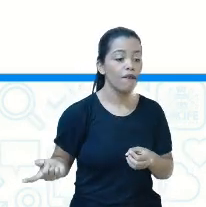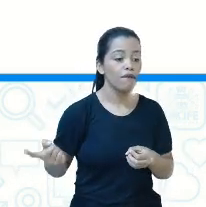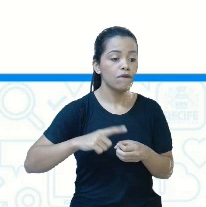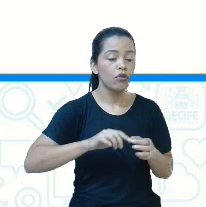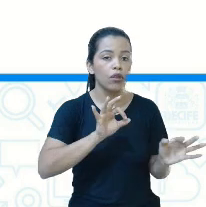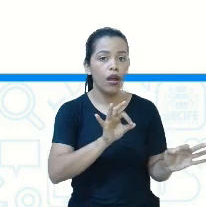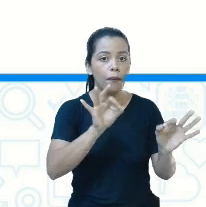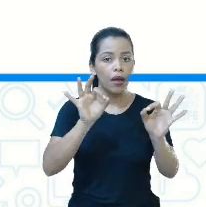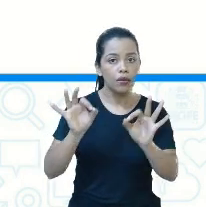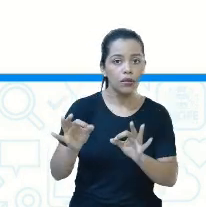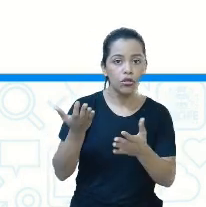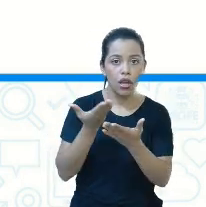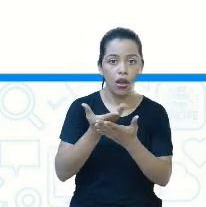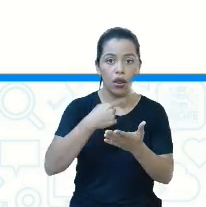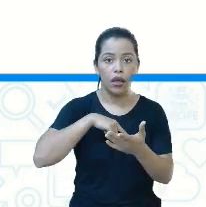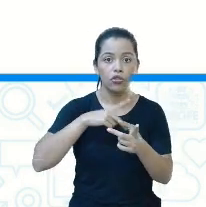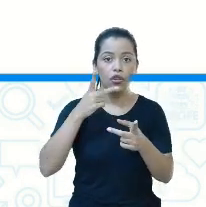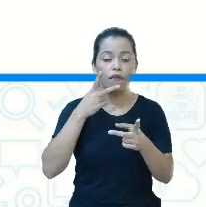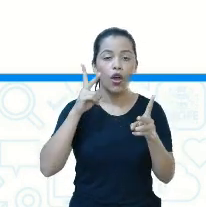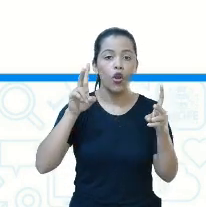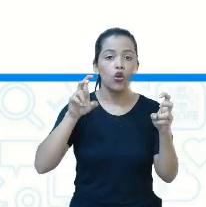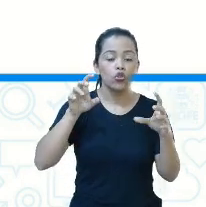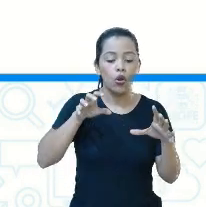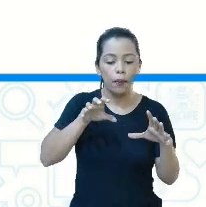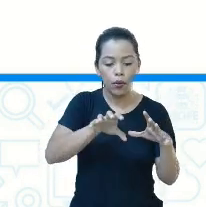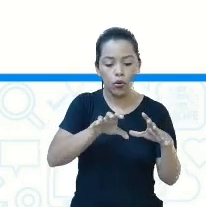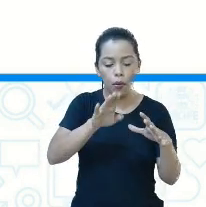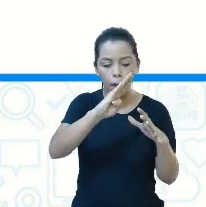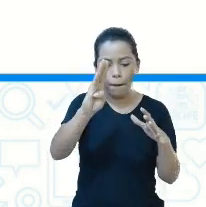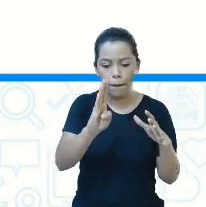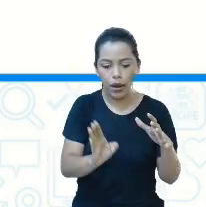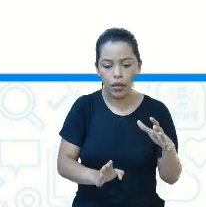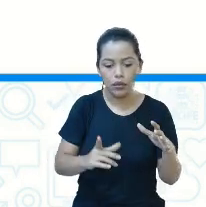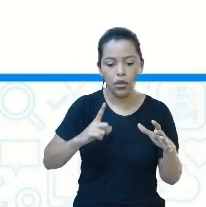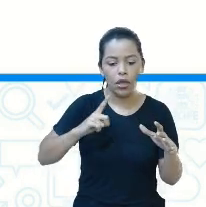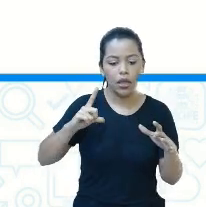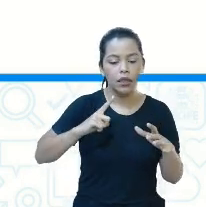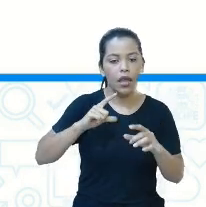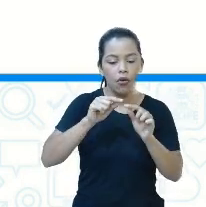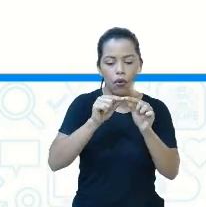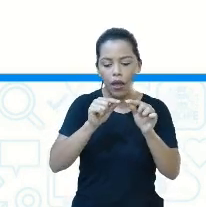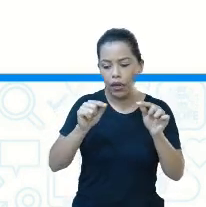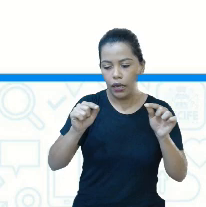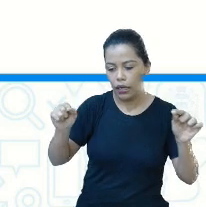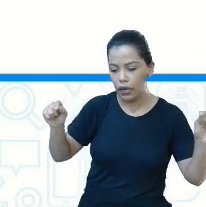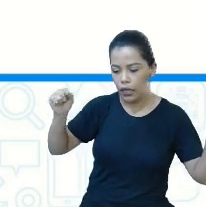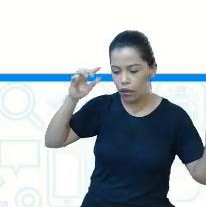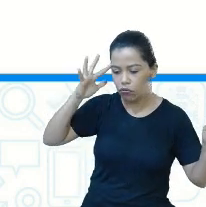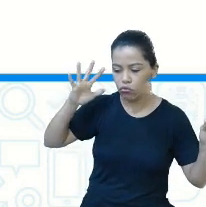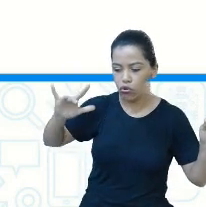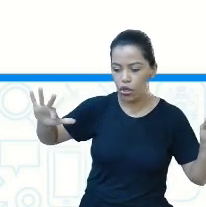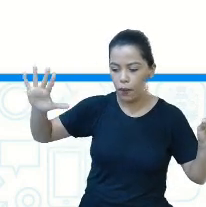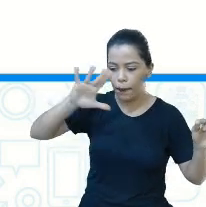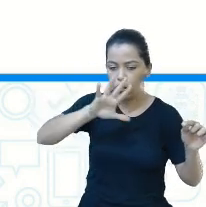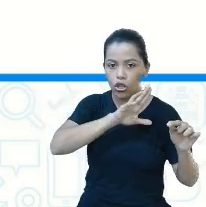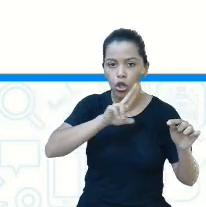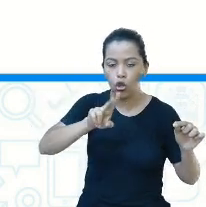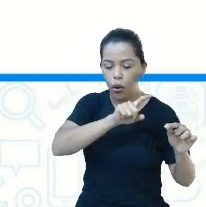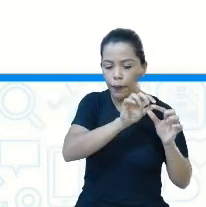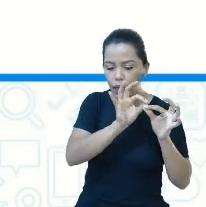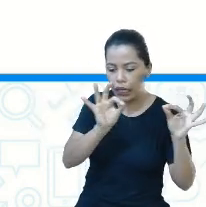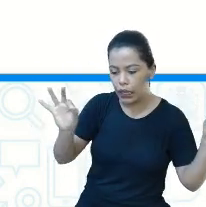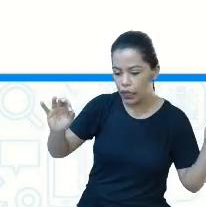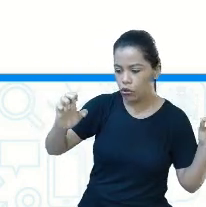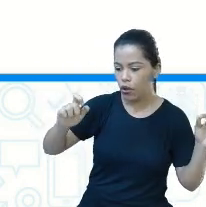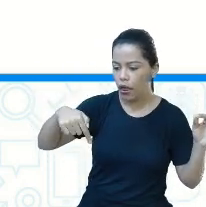nós falamos que no meio do Brasil passa uma linha imaginária, não é, que é a linha do Equador. E quanto